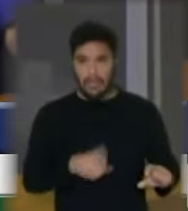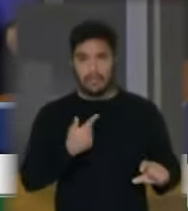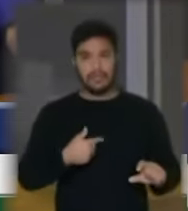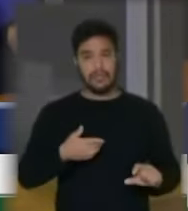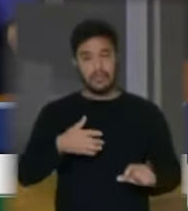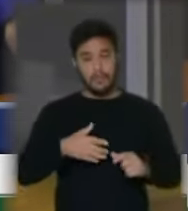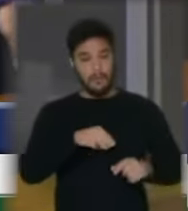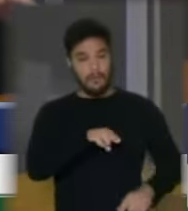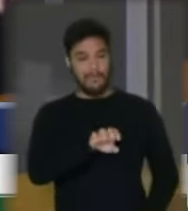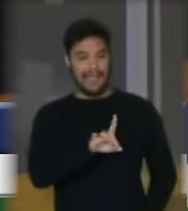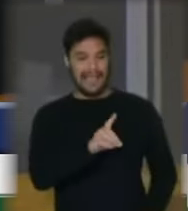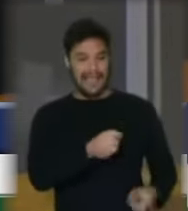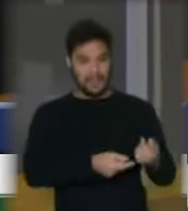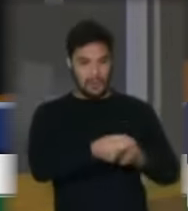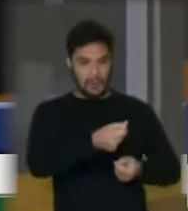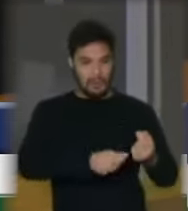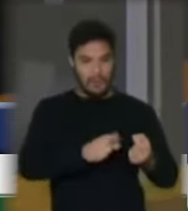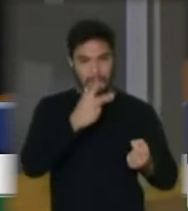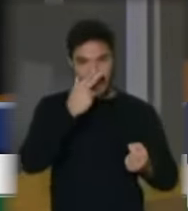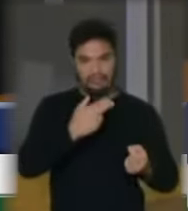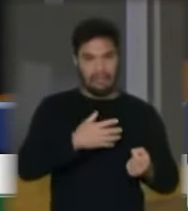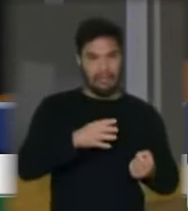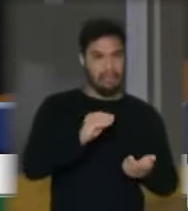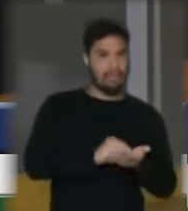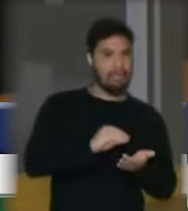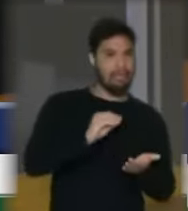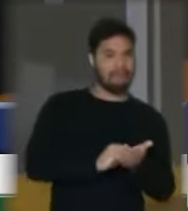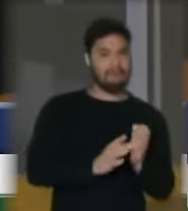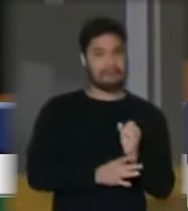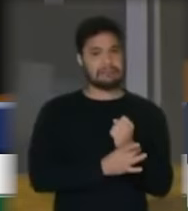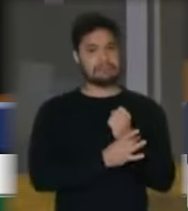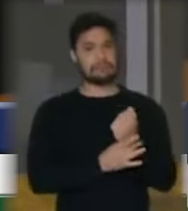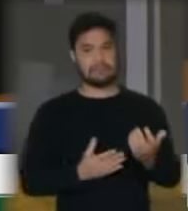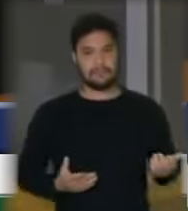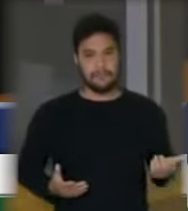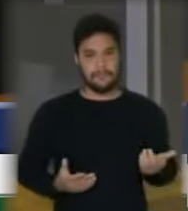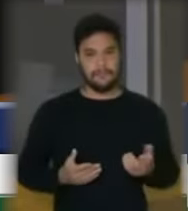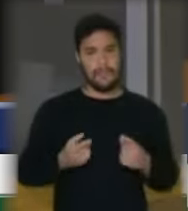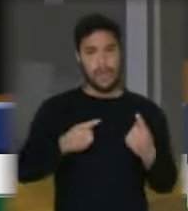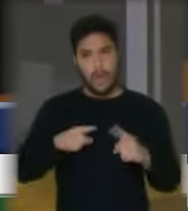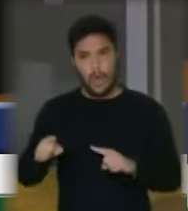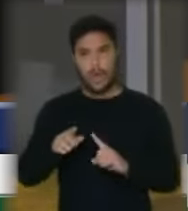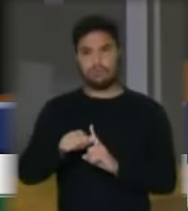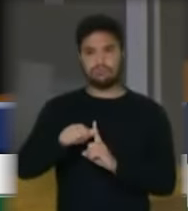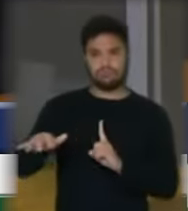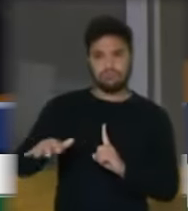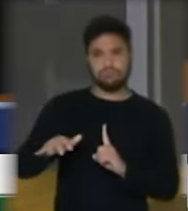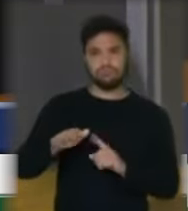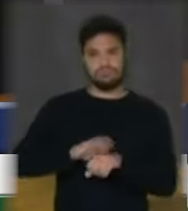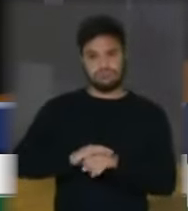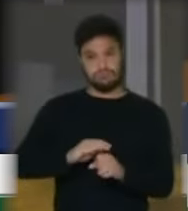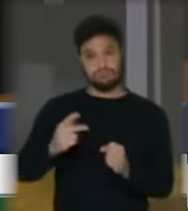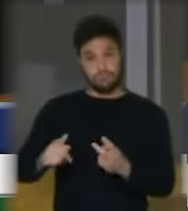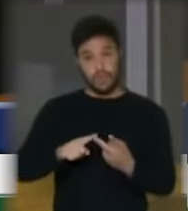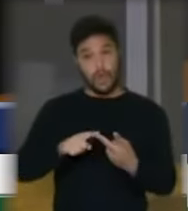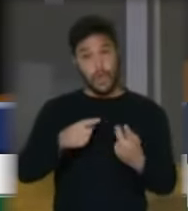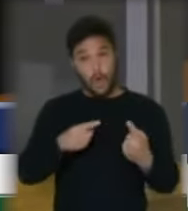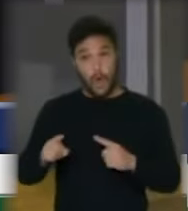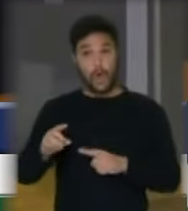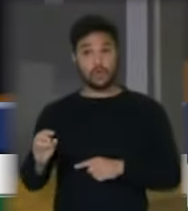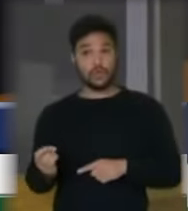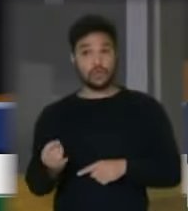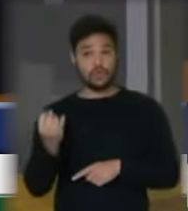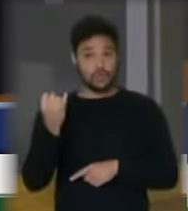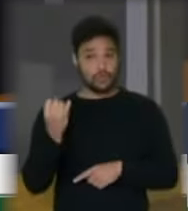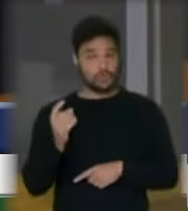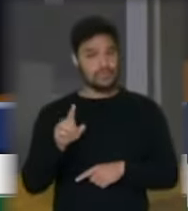mercado. Ataca a autonomia do Banco Central, ataca os juros, como se isso fosse, de fato,